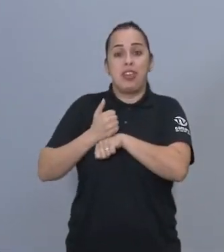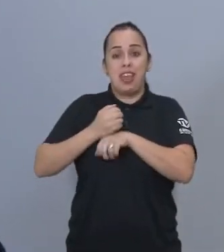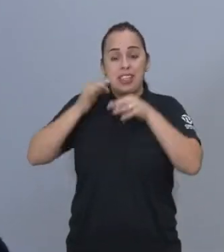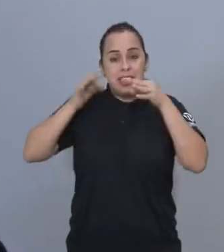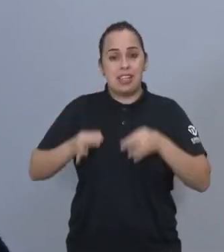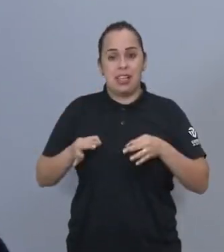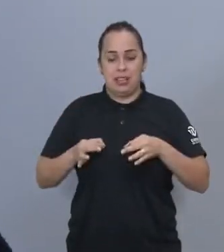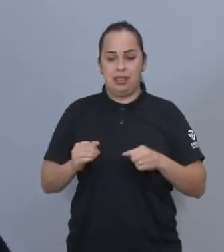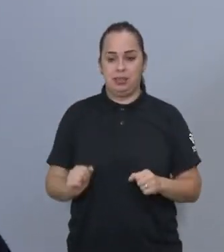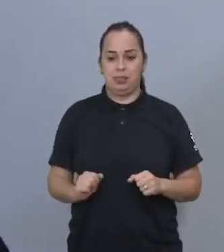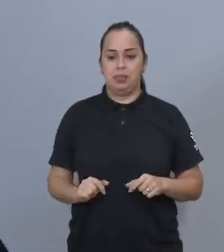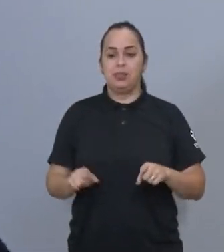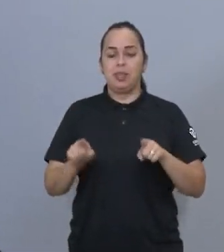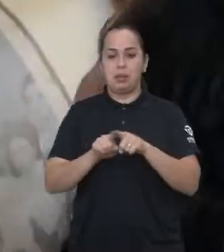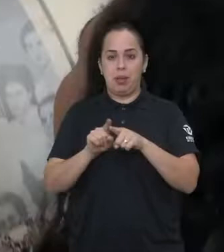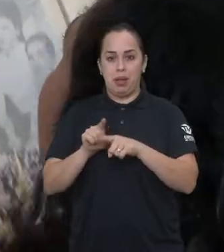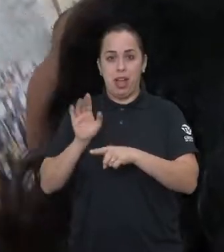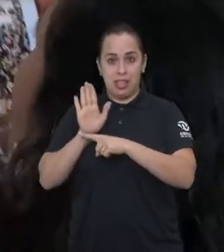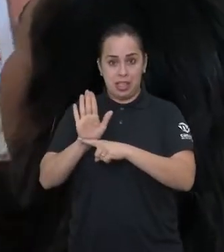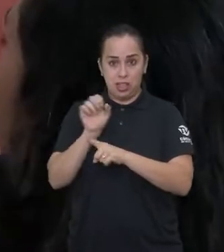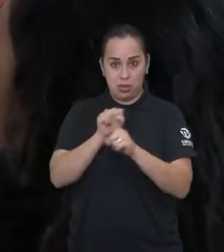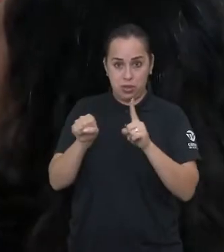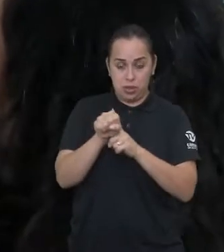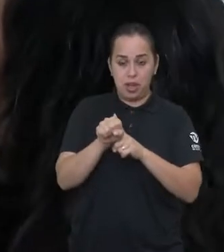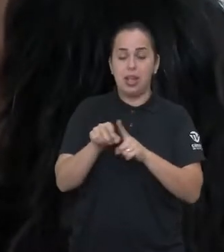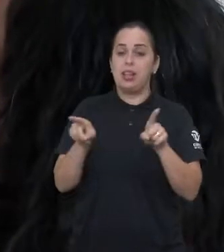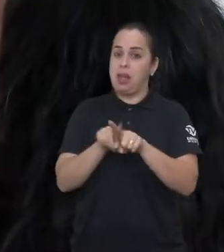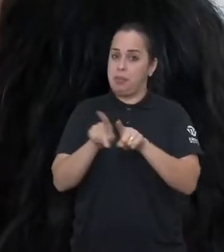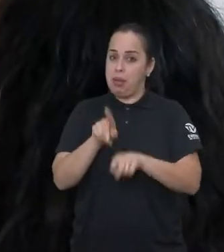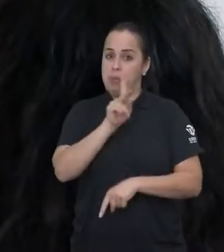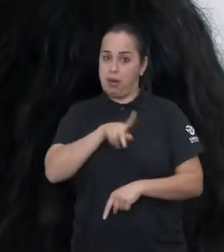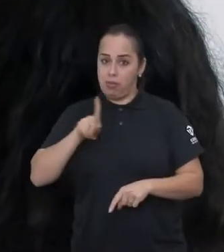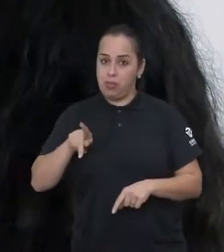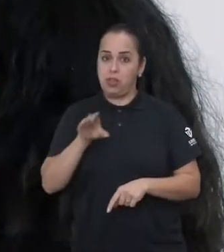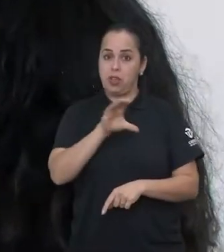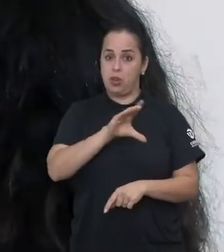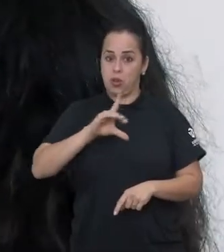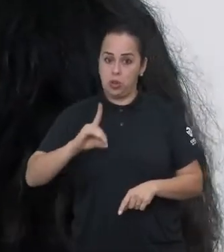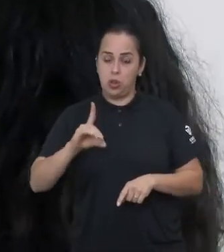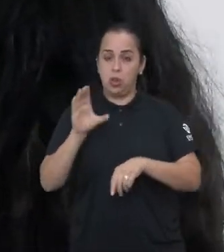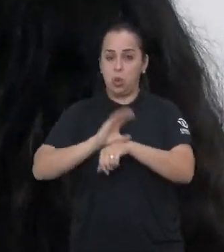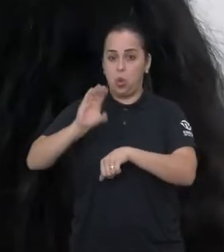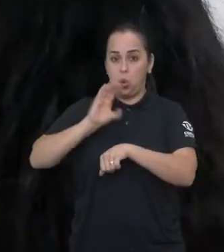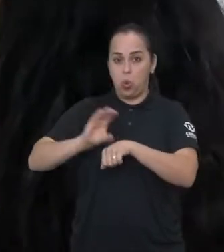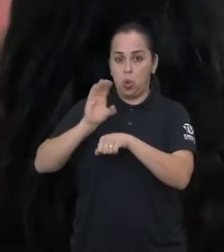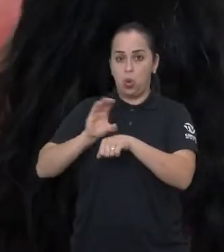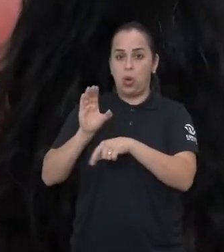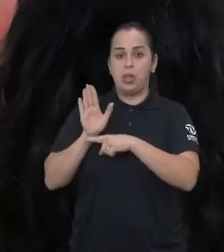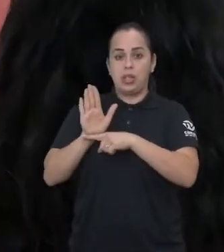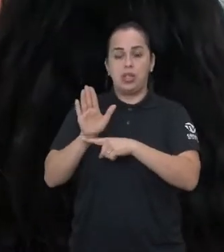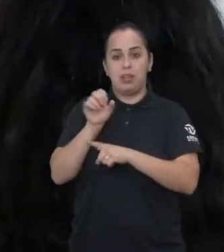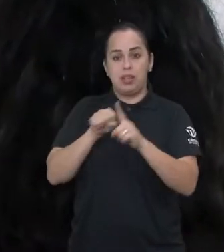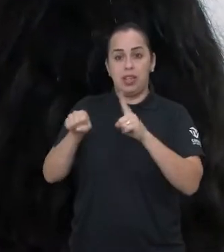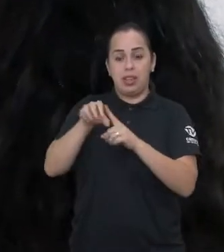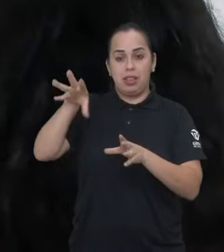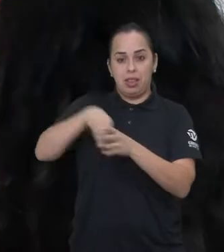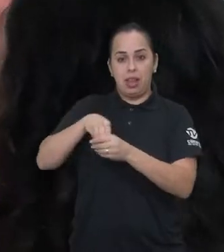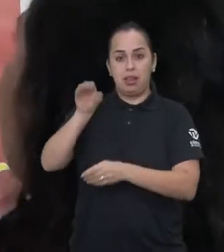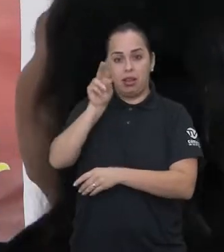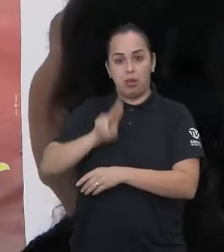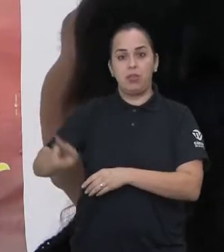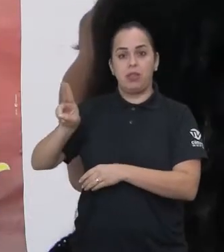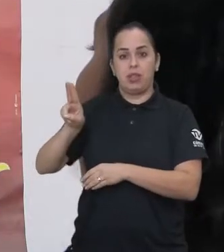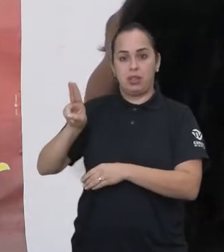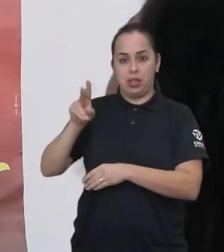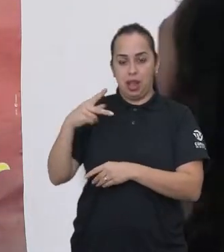preciso ter profissionais capacitados a Anna além de assistente social é professora e coordenadora do curso de